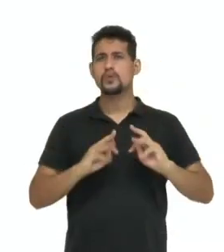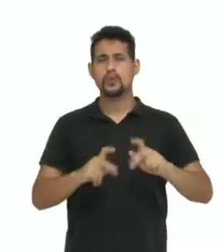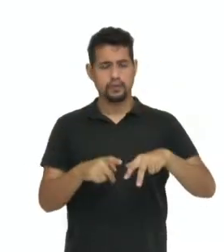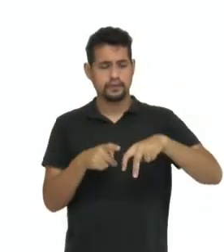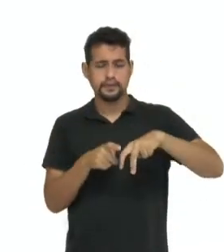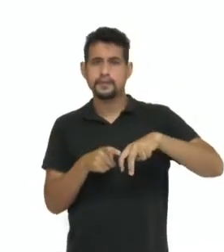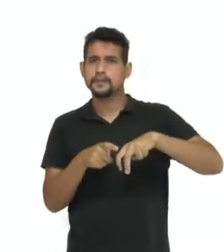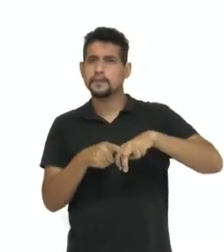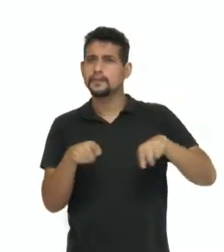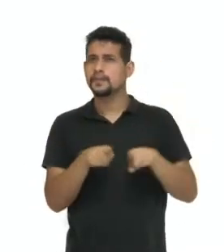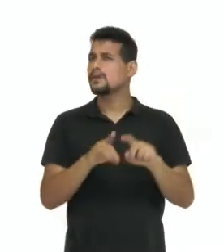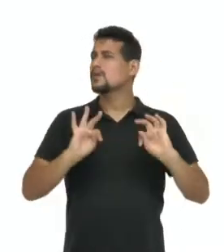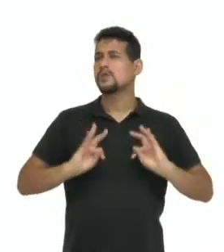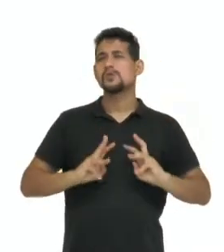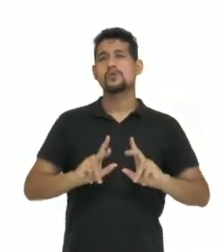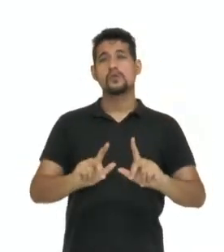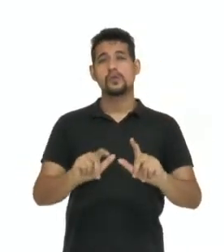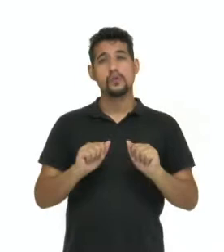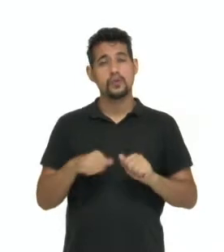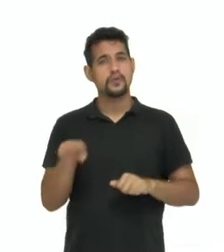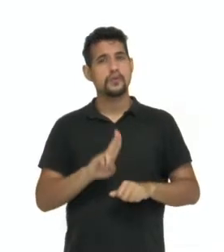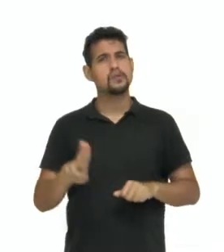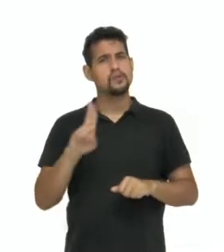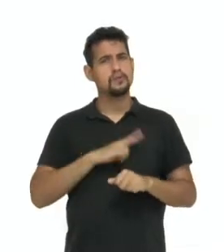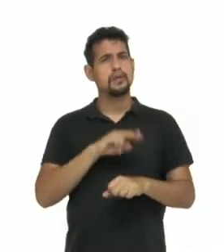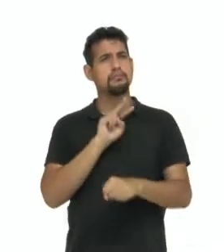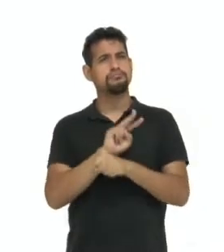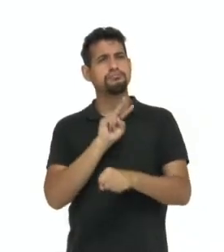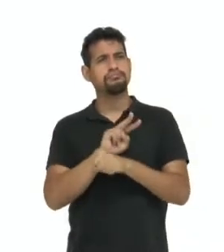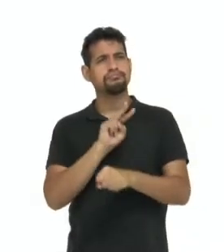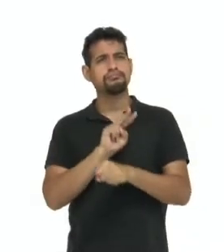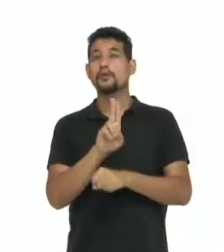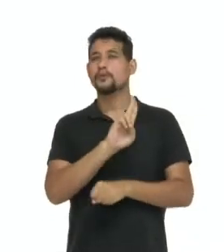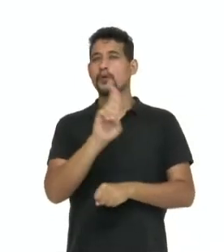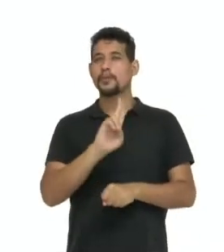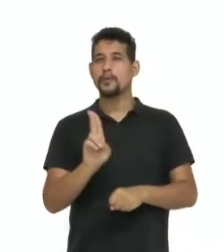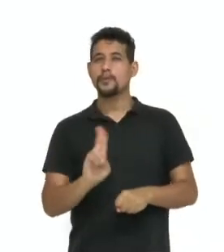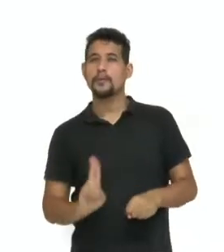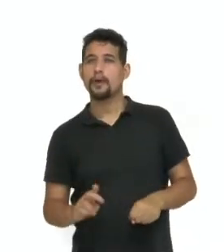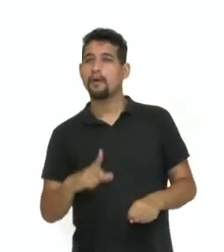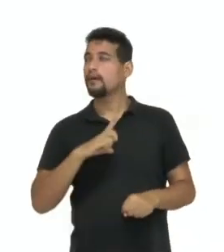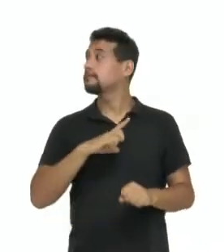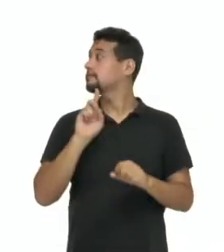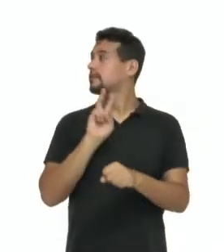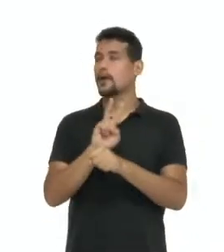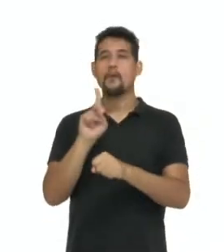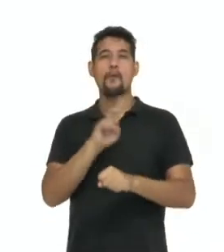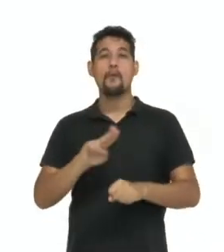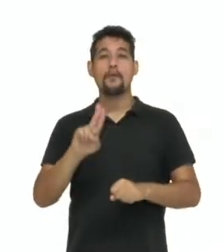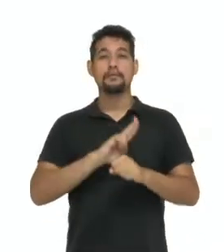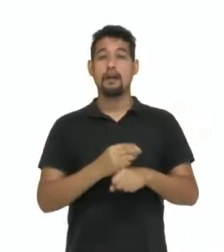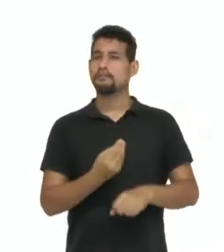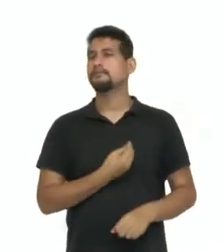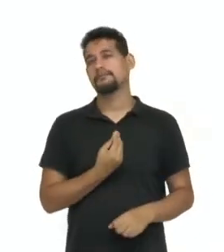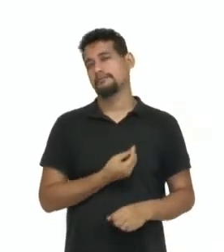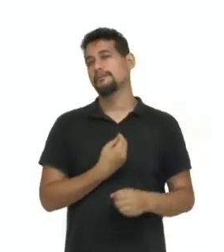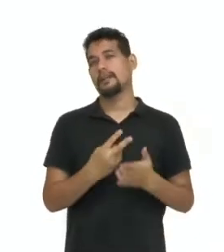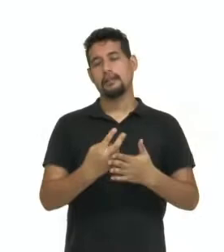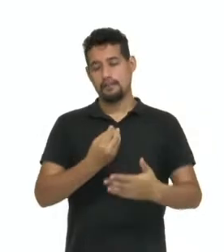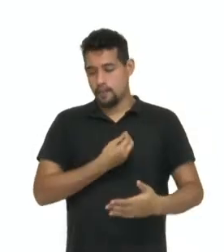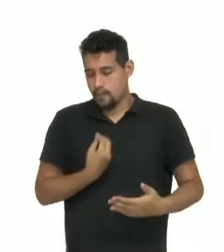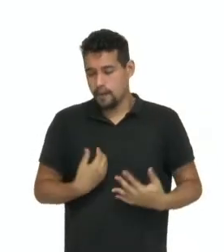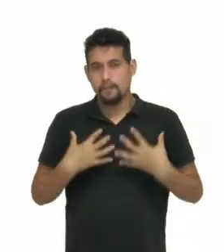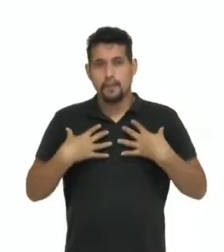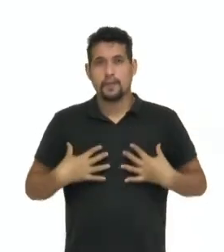o parapé, a coquilha, né? Então protegem os órgãos vitais, né? As partes